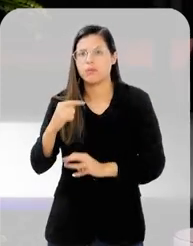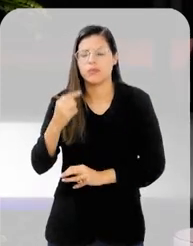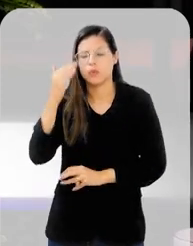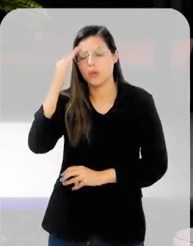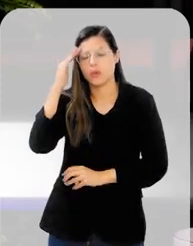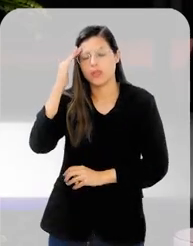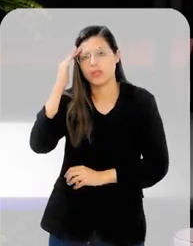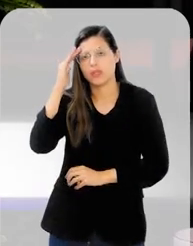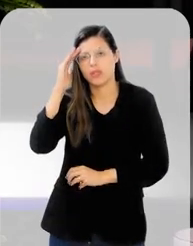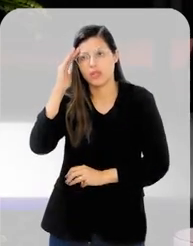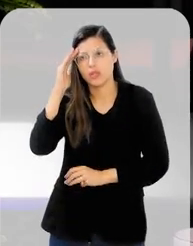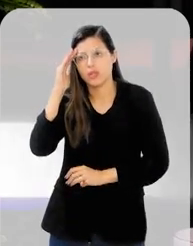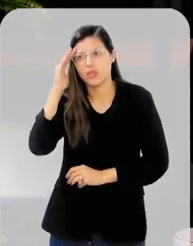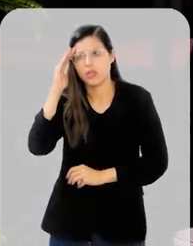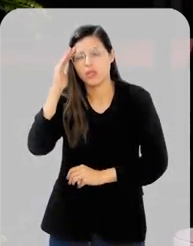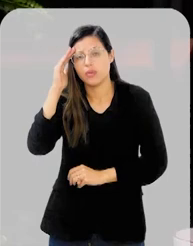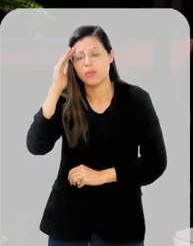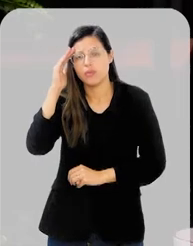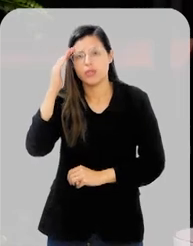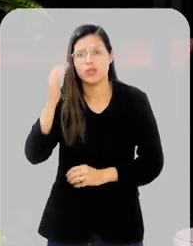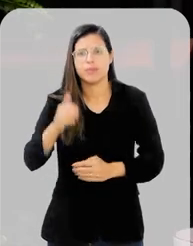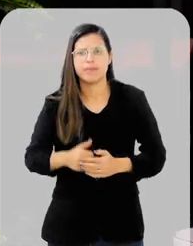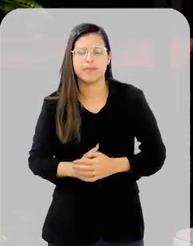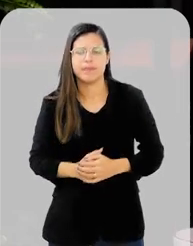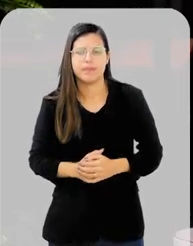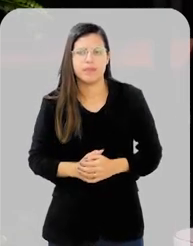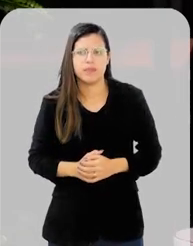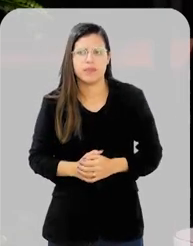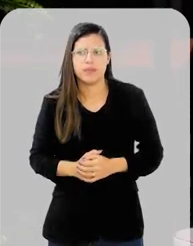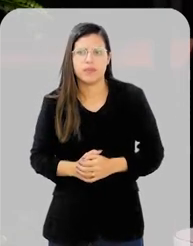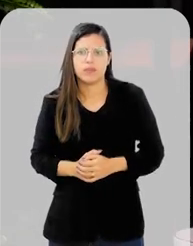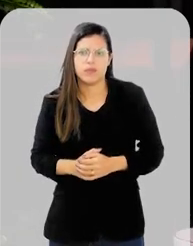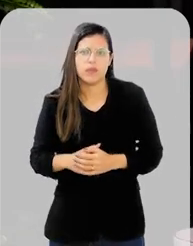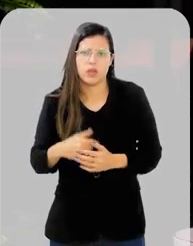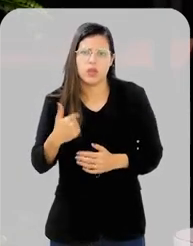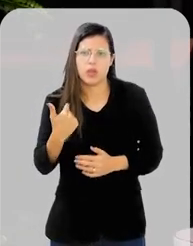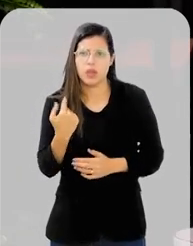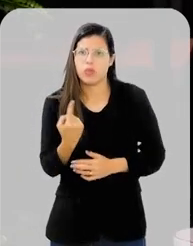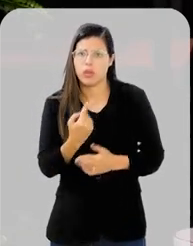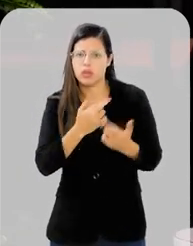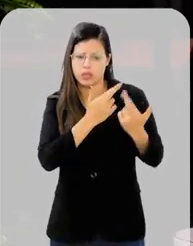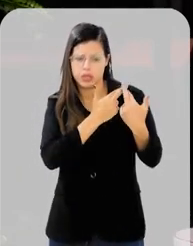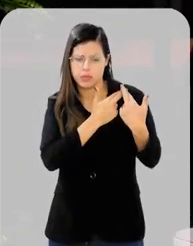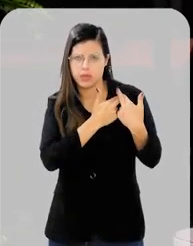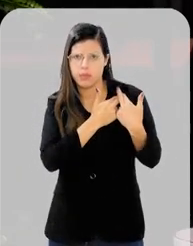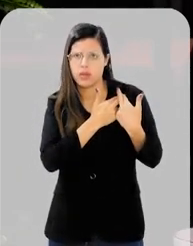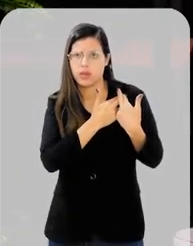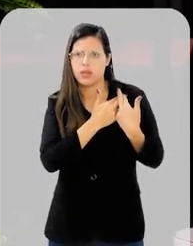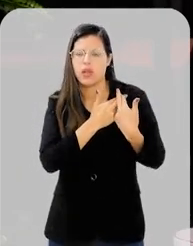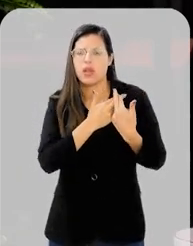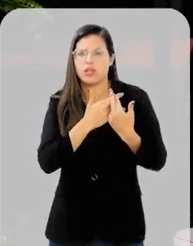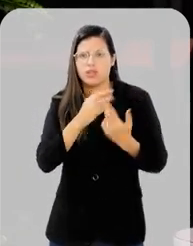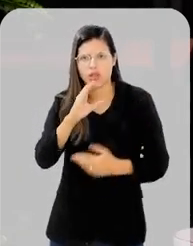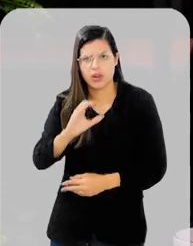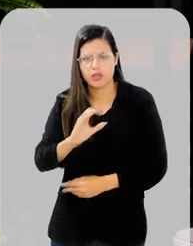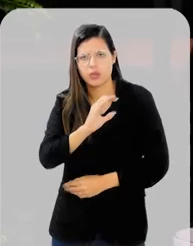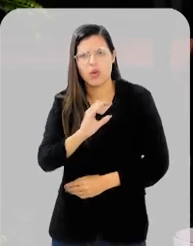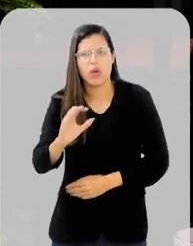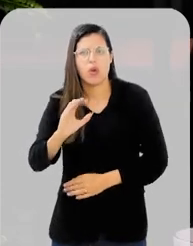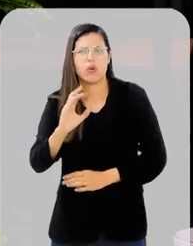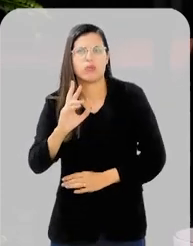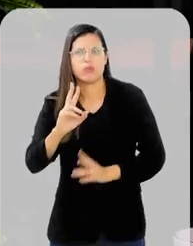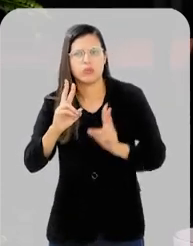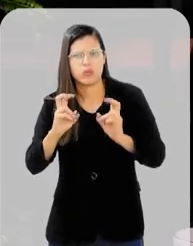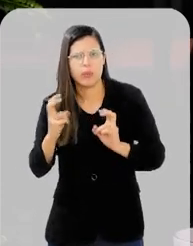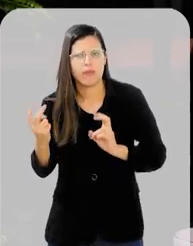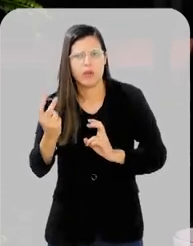entendíamos como algo inerente à nossa à nossa eh condição Cristã então valores importantes da família da